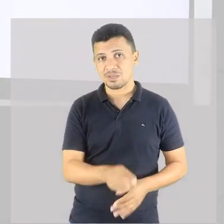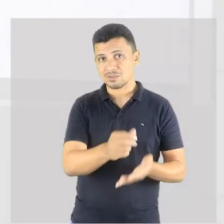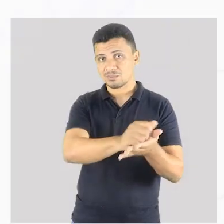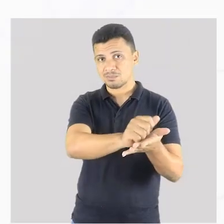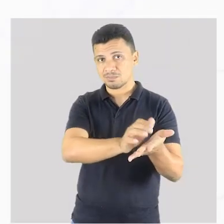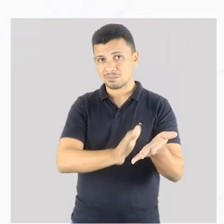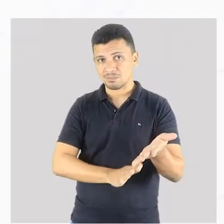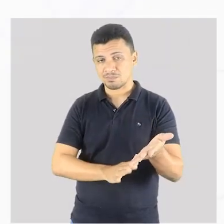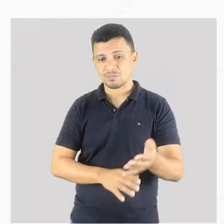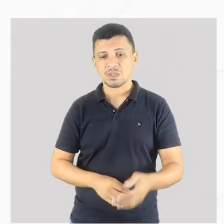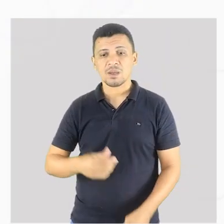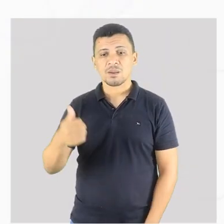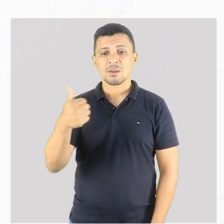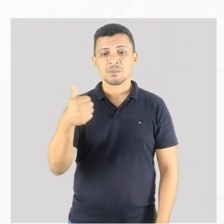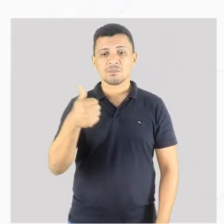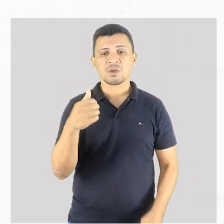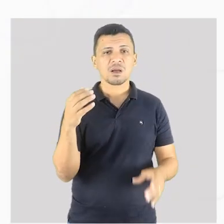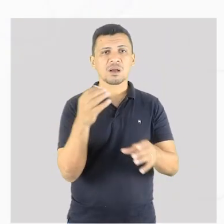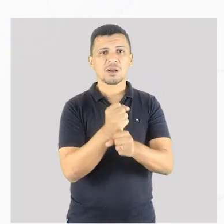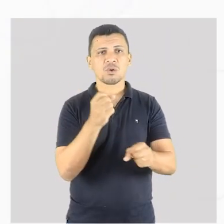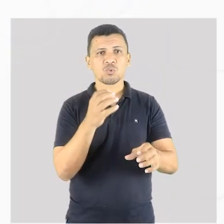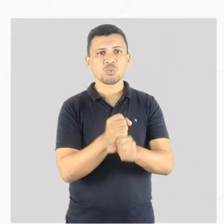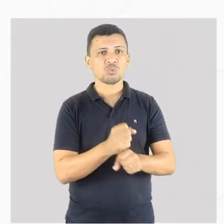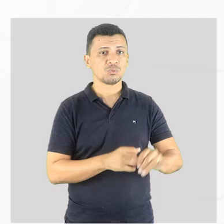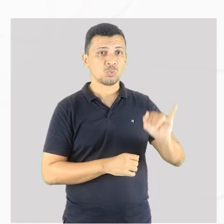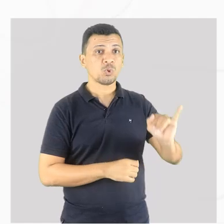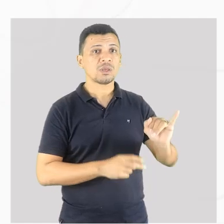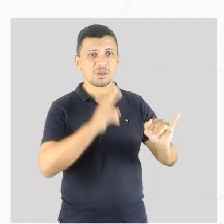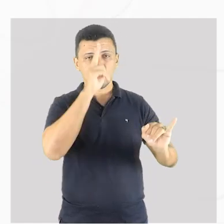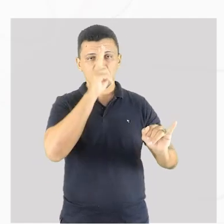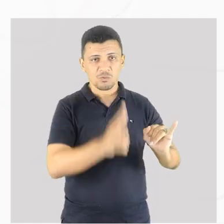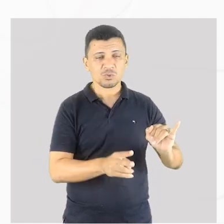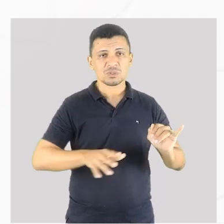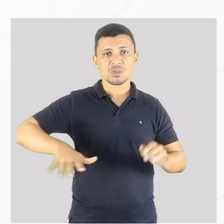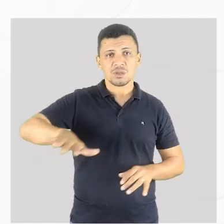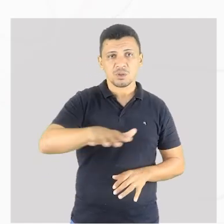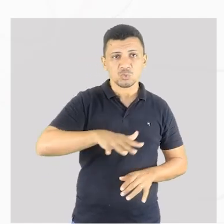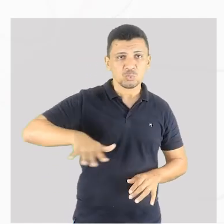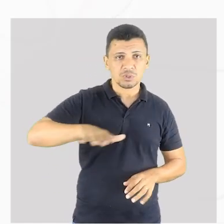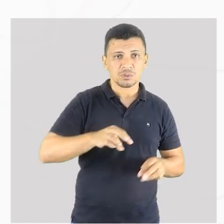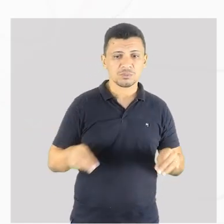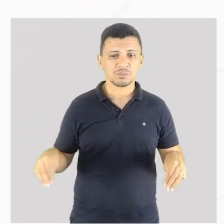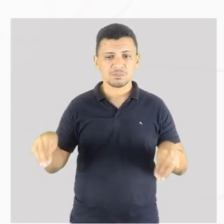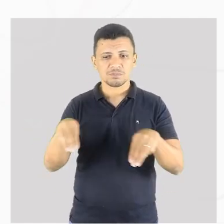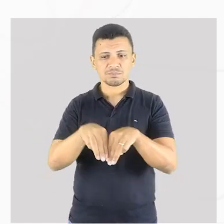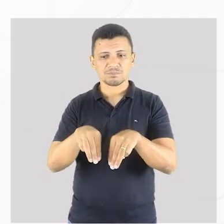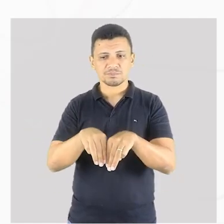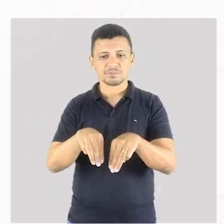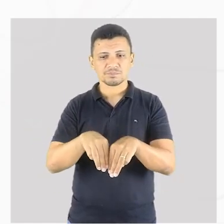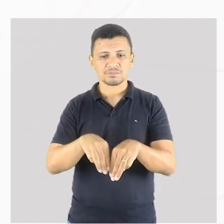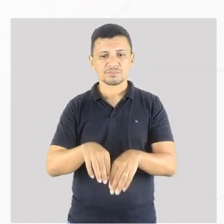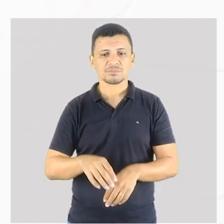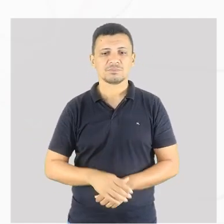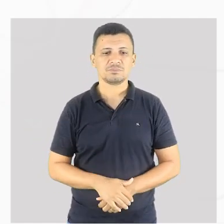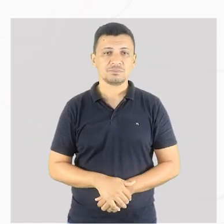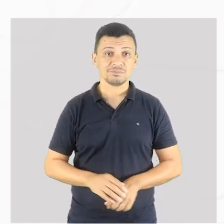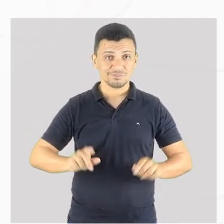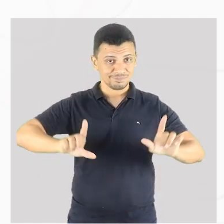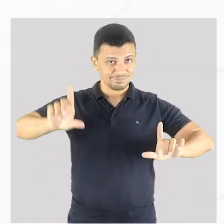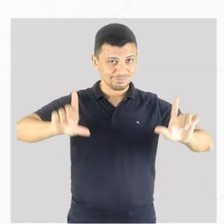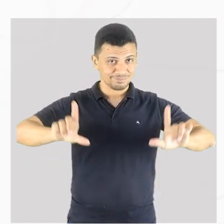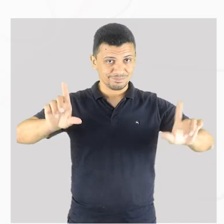ó. Calcule a intensidade do campo magnético. Bora aqui. Tá no quadro, tá na